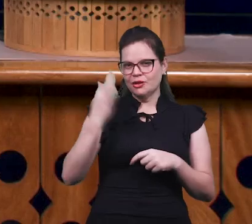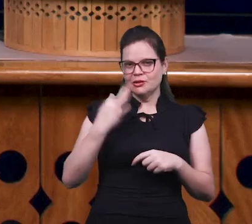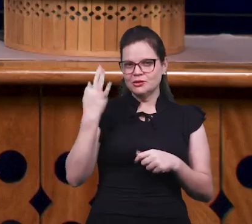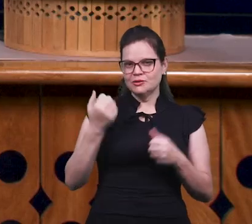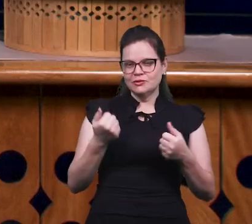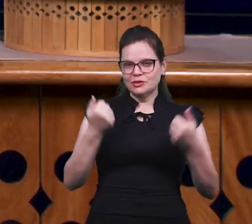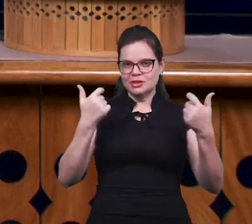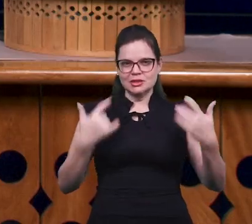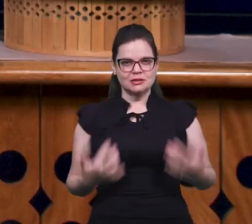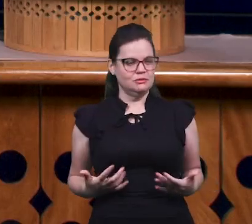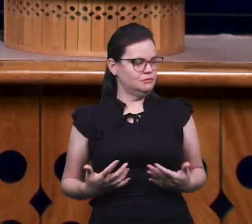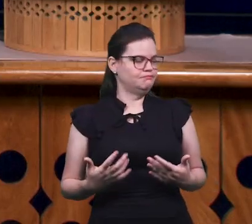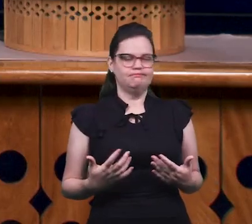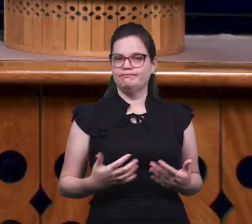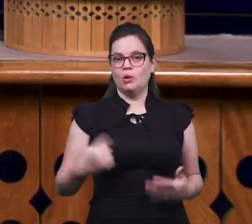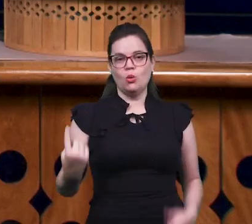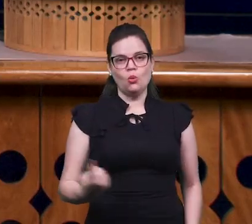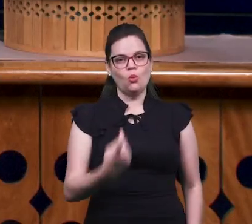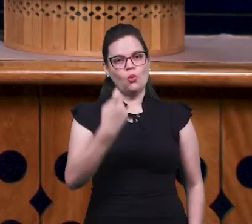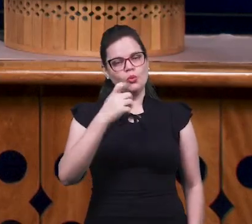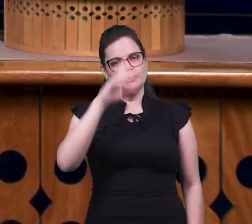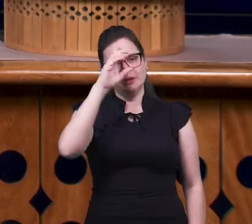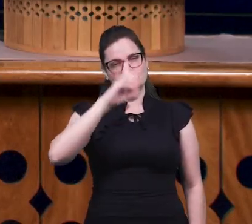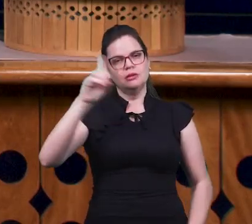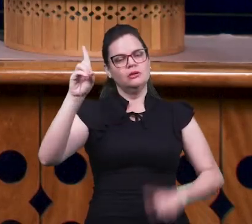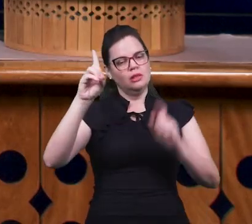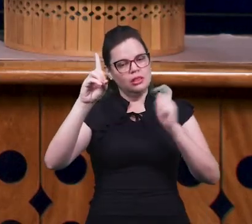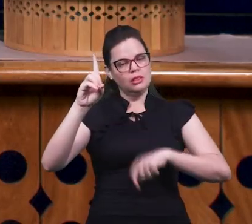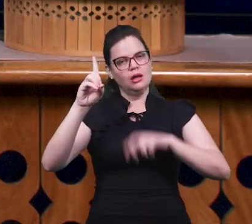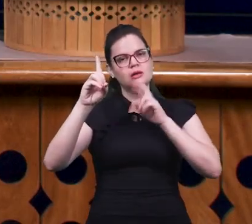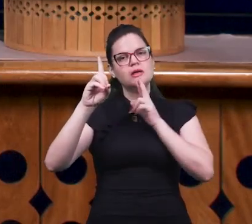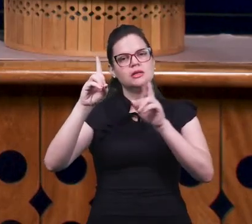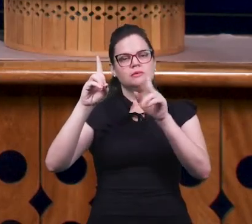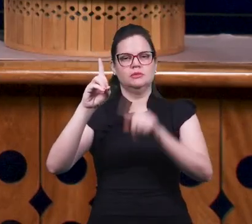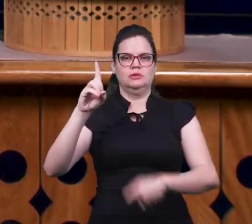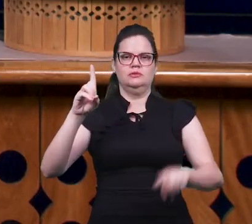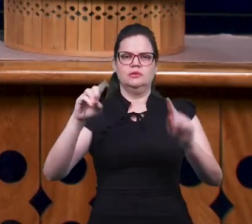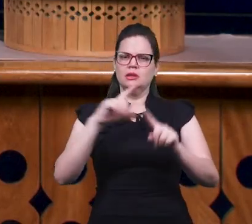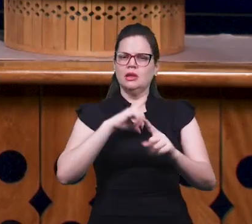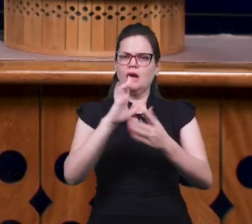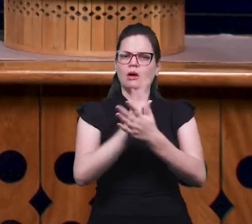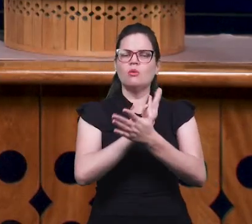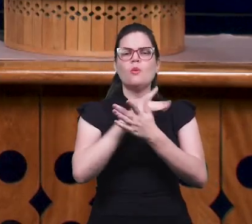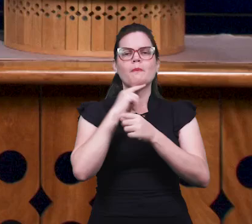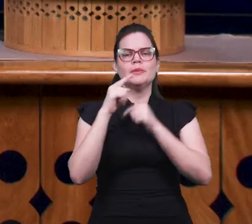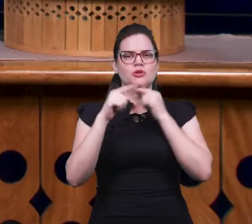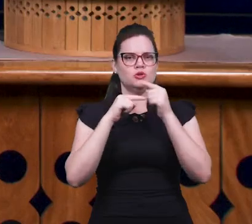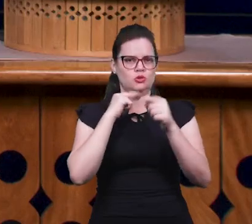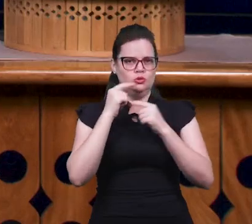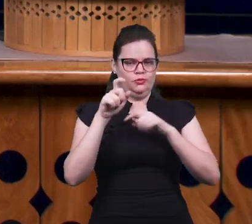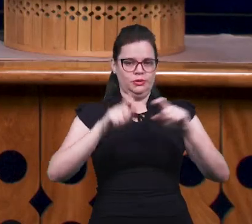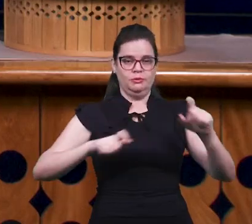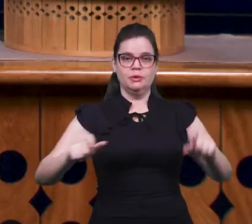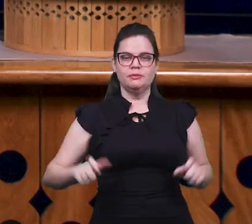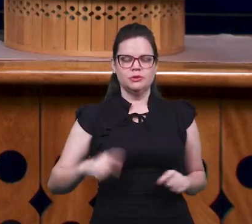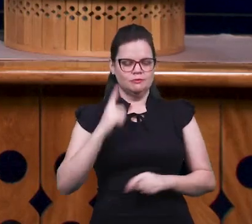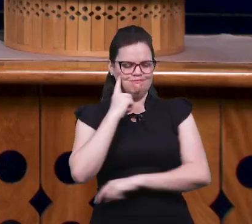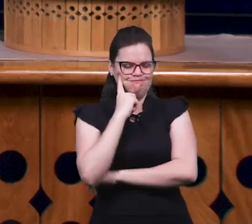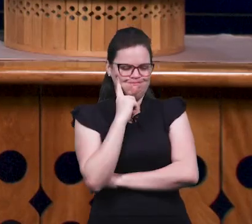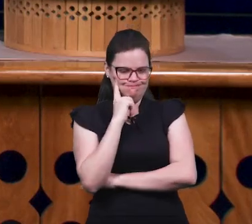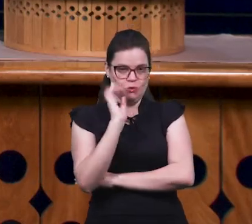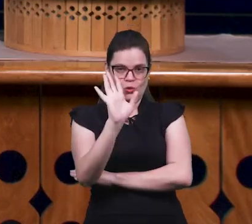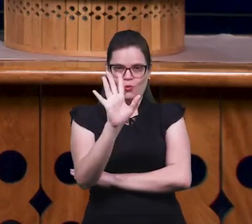somente Deus pode dar a resposta. São perguntas que o homem faz para ele mesmo e para os outros. Por exemplo, uma